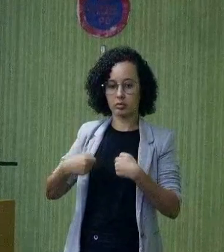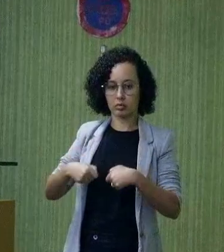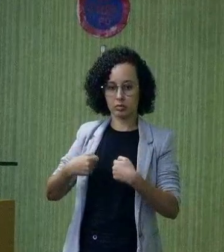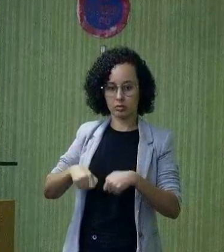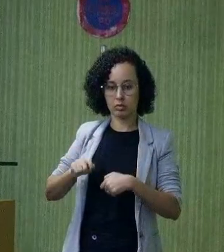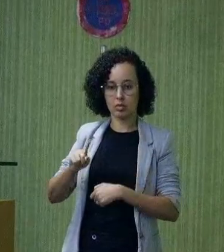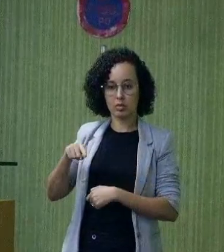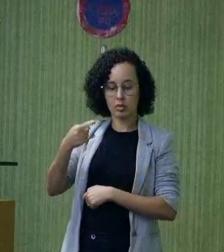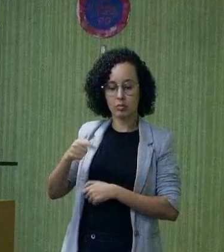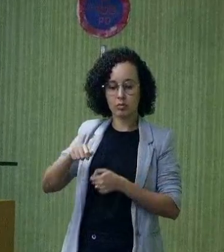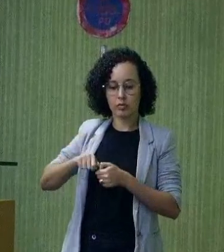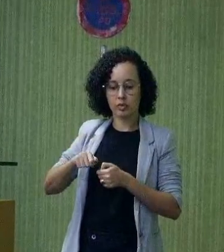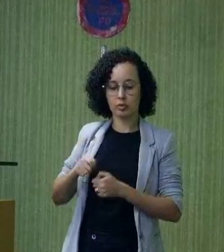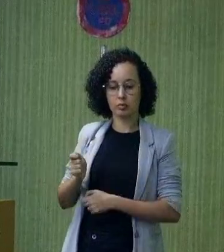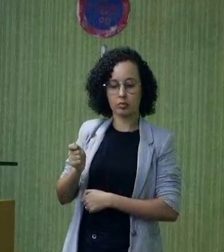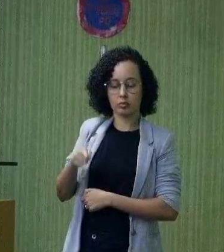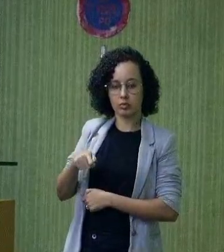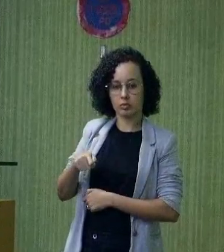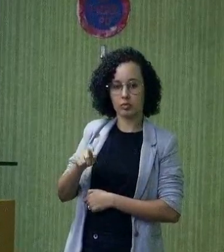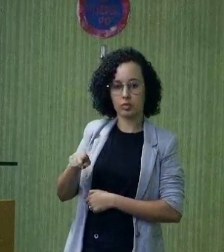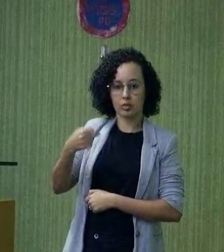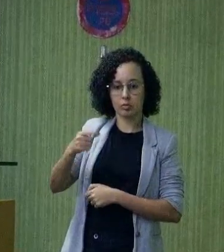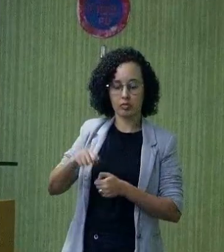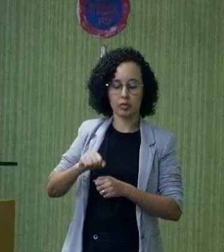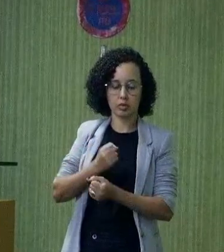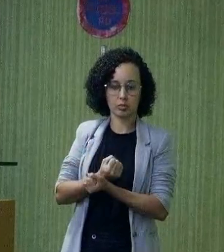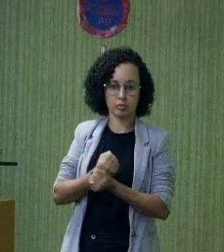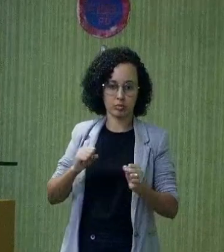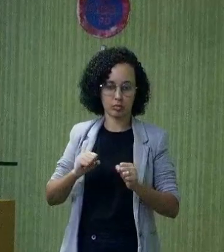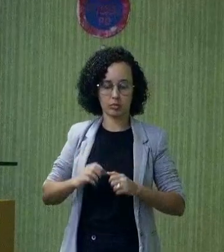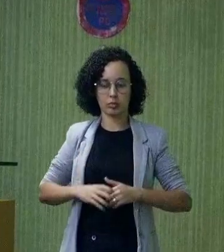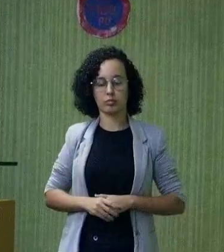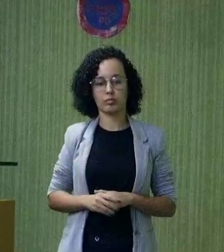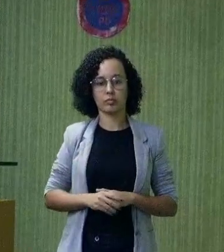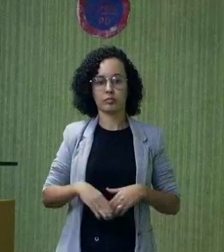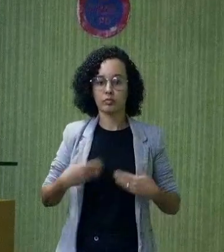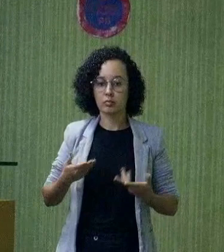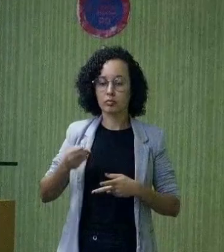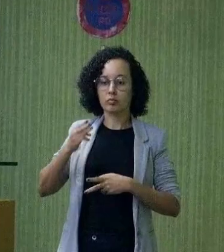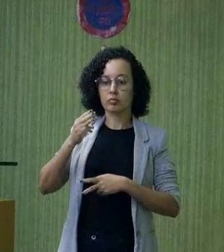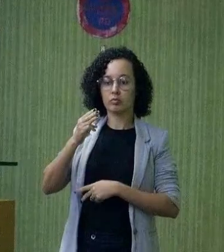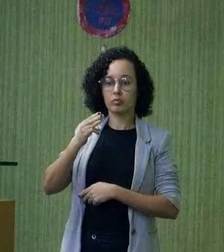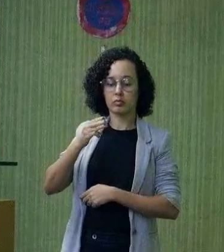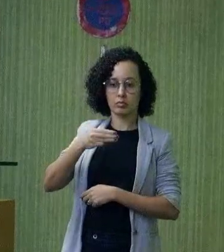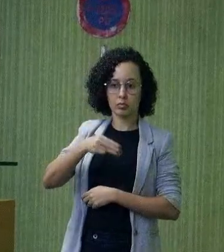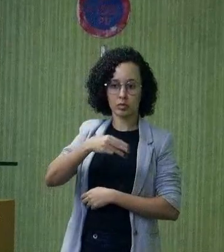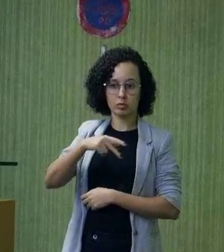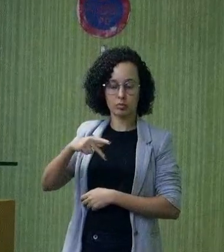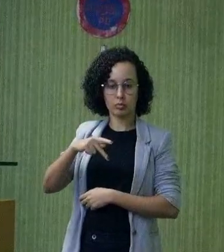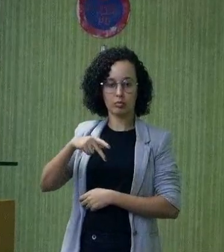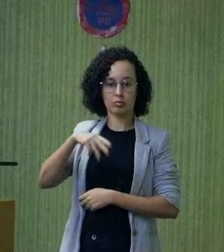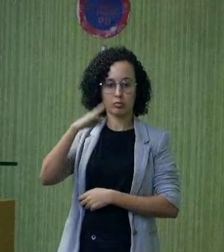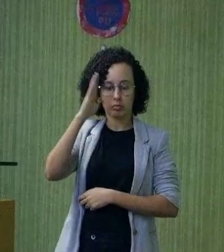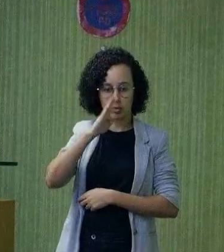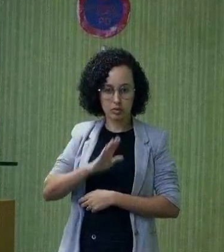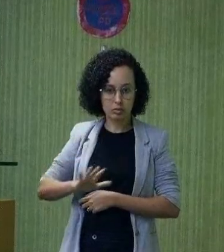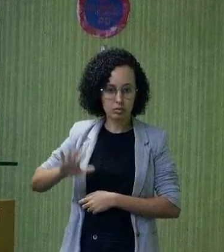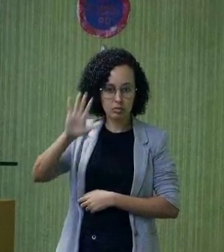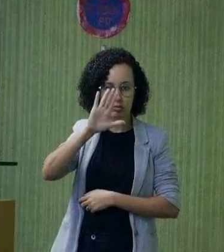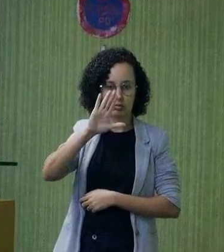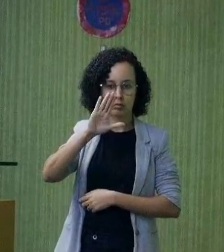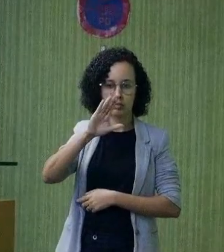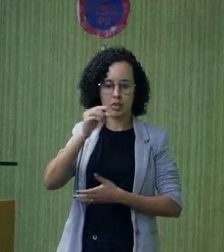e quando a gente menos esper a gente tá fazendo impossível então ministrio públic brasileiro a gente não pode chegando e colocando n